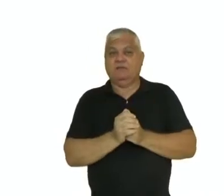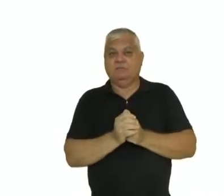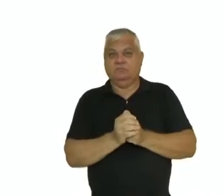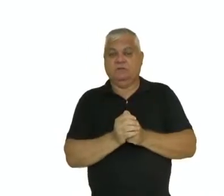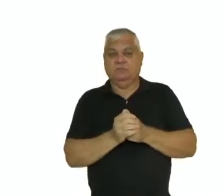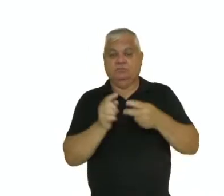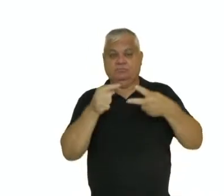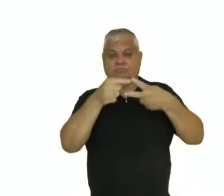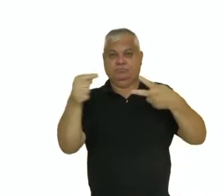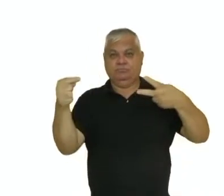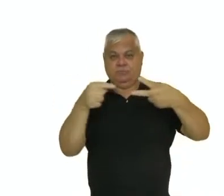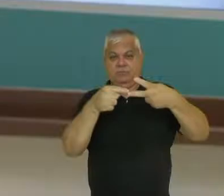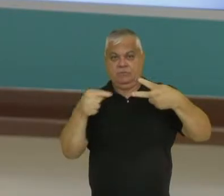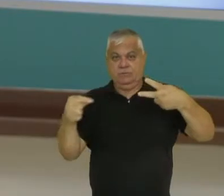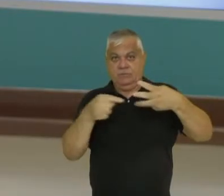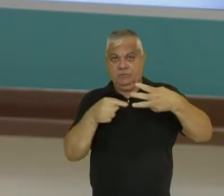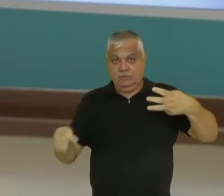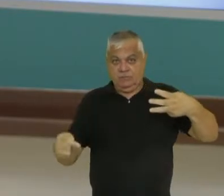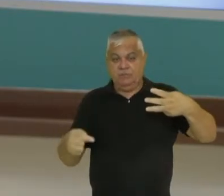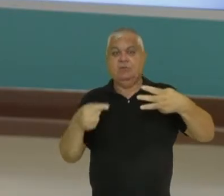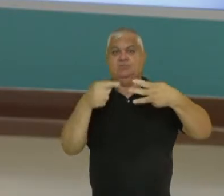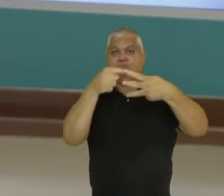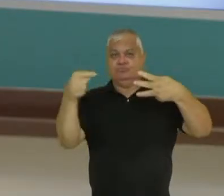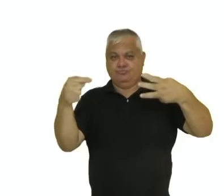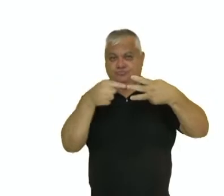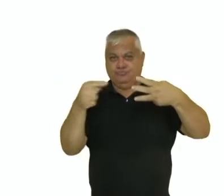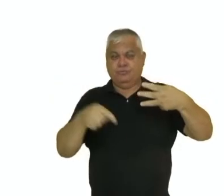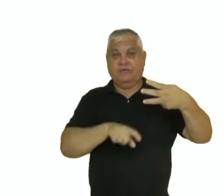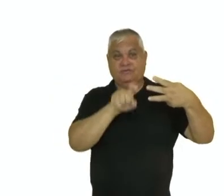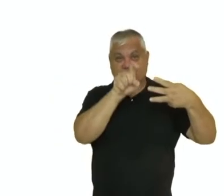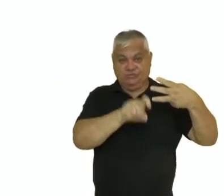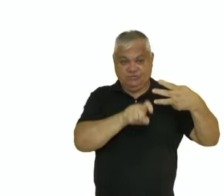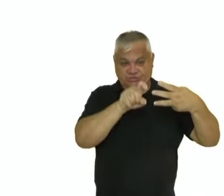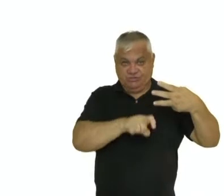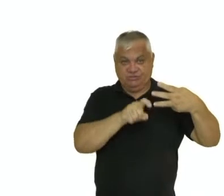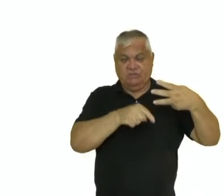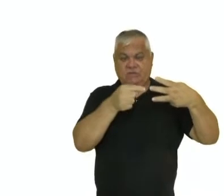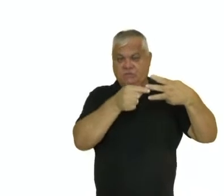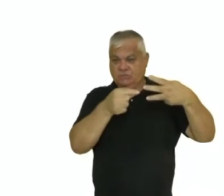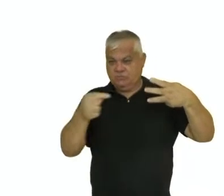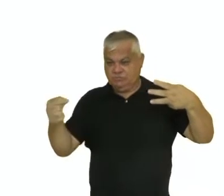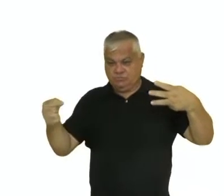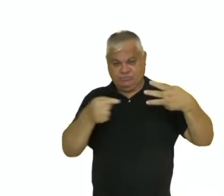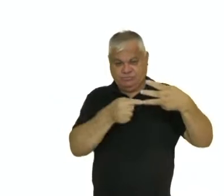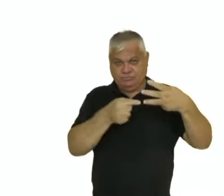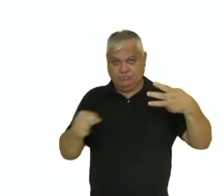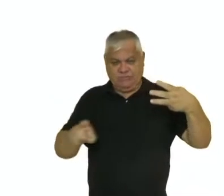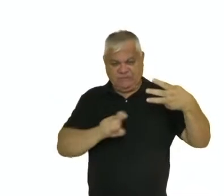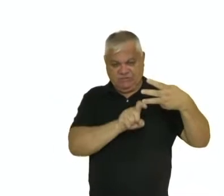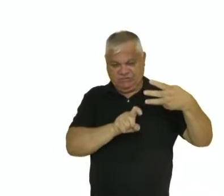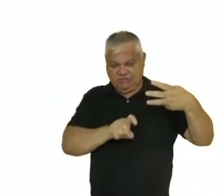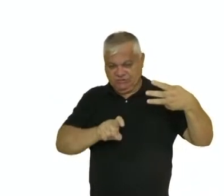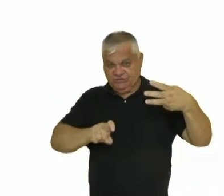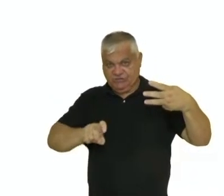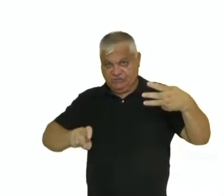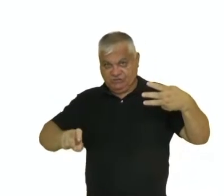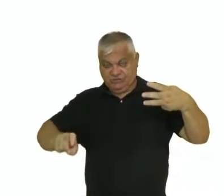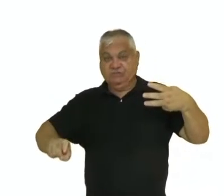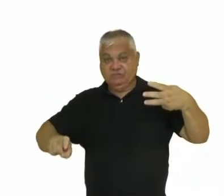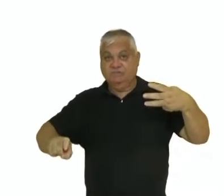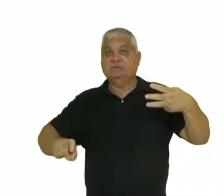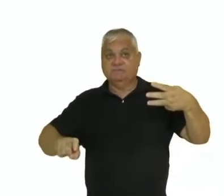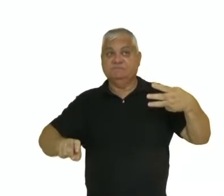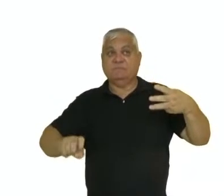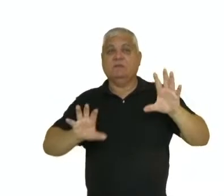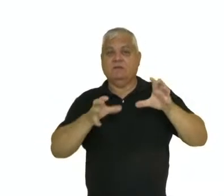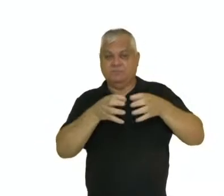a gente tem o horizontal, que a gente chama de eixo X, tá? São apresentadas as categorias ou variáveis